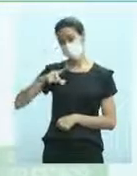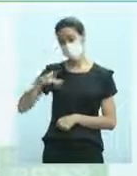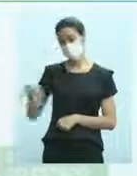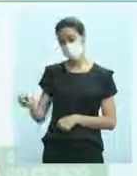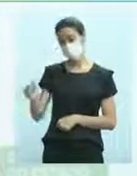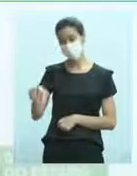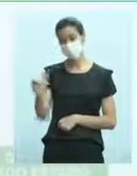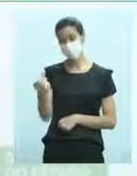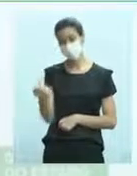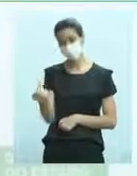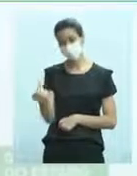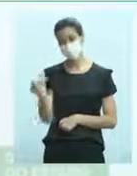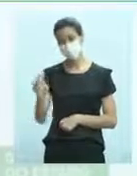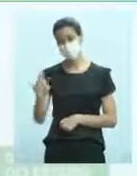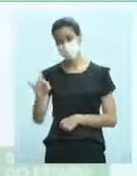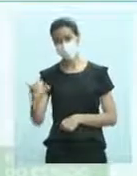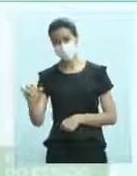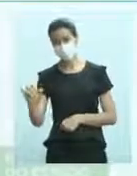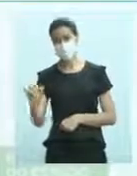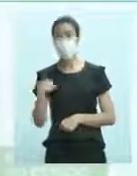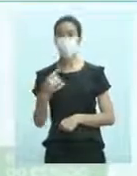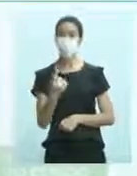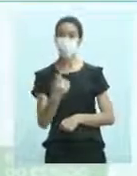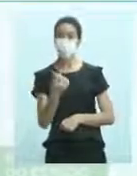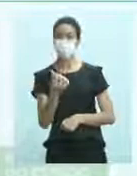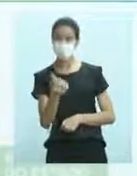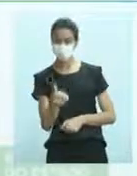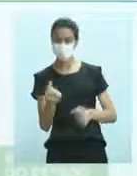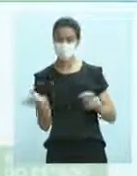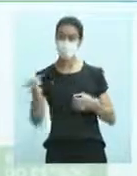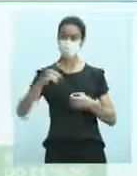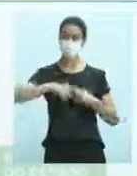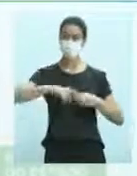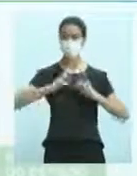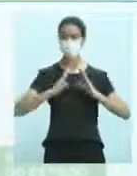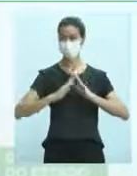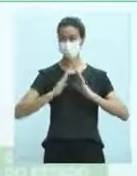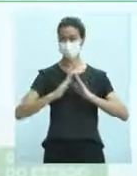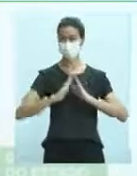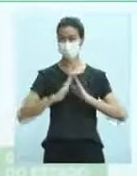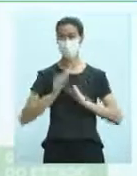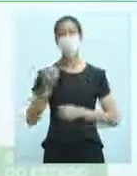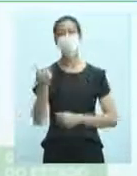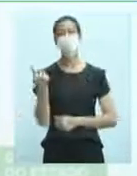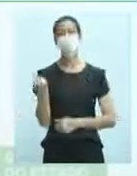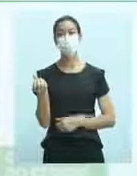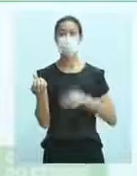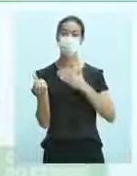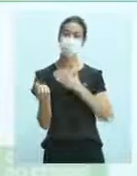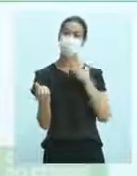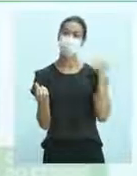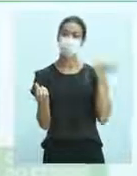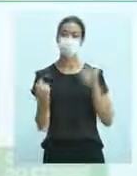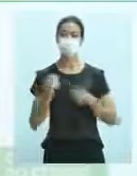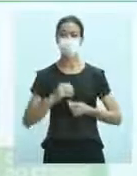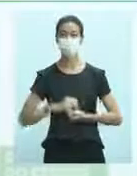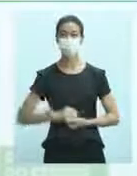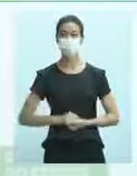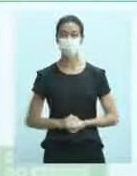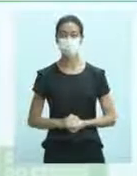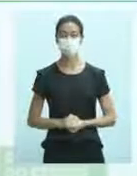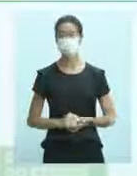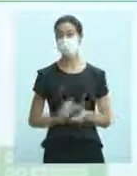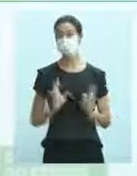hospitalar e seis ovos a mesma proporção que é uma tendência entre